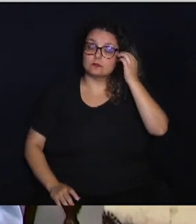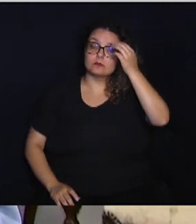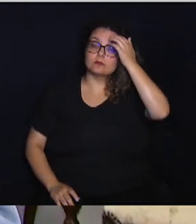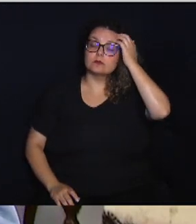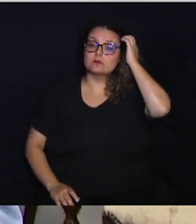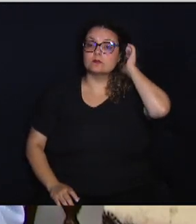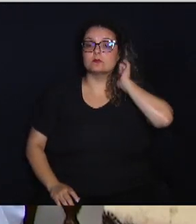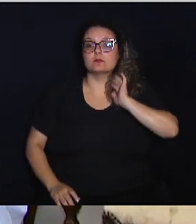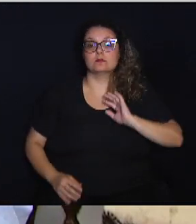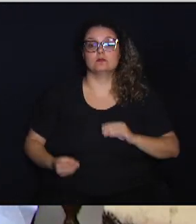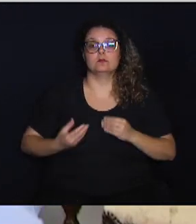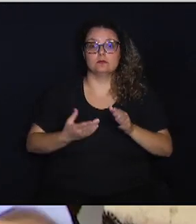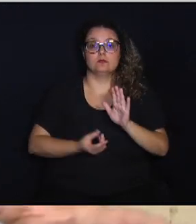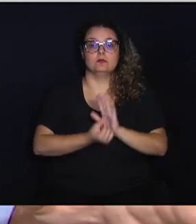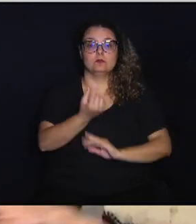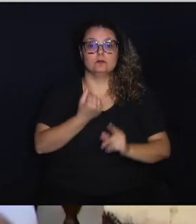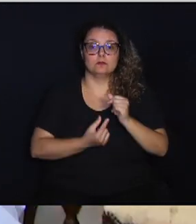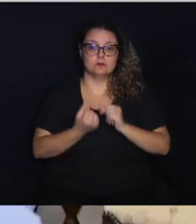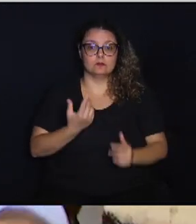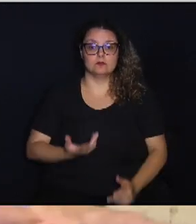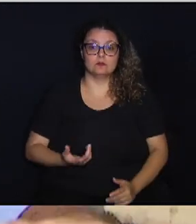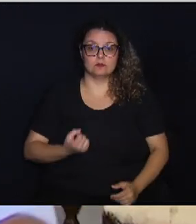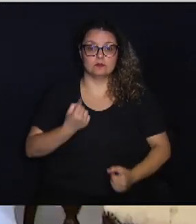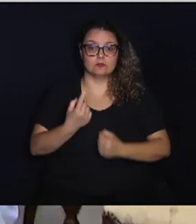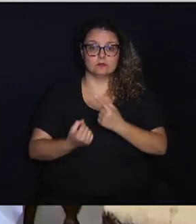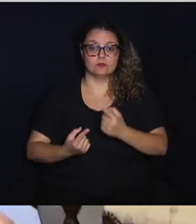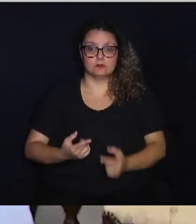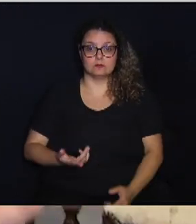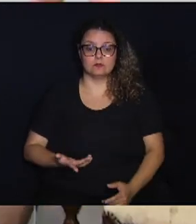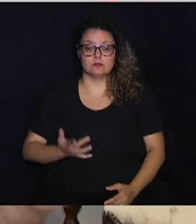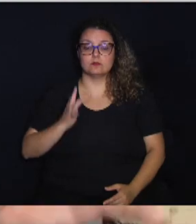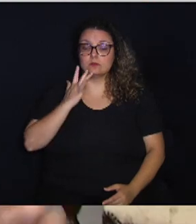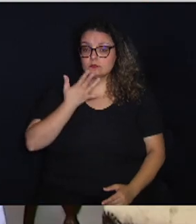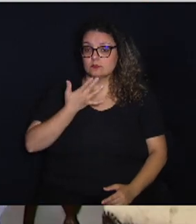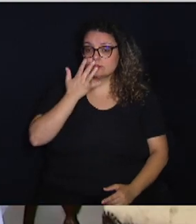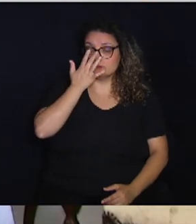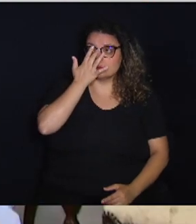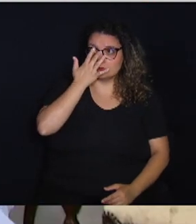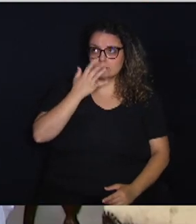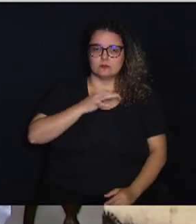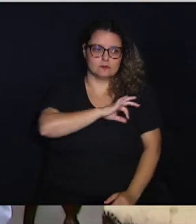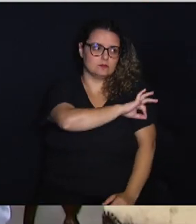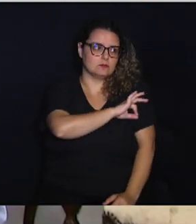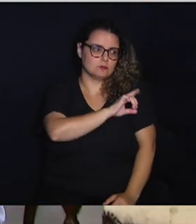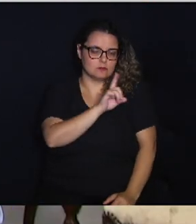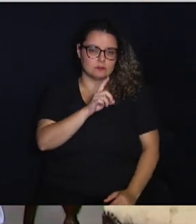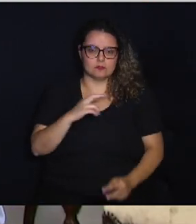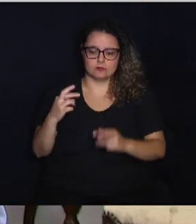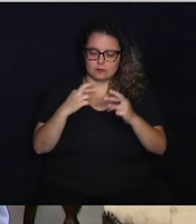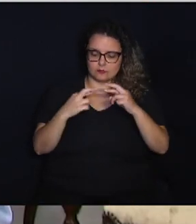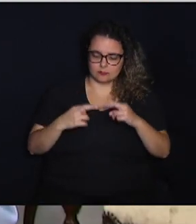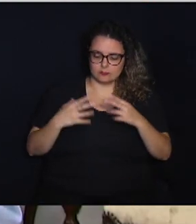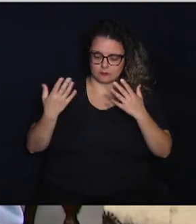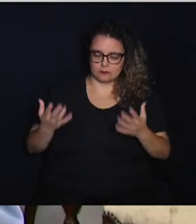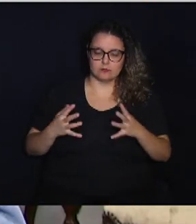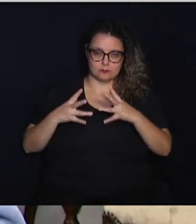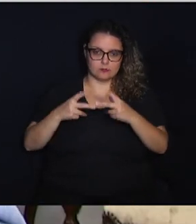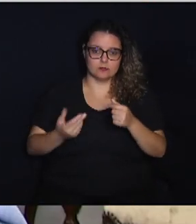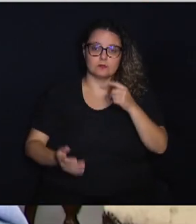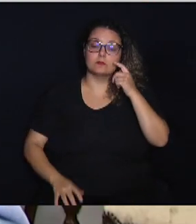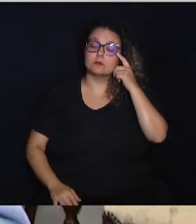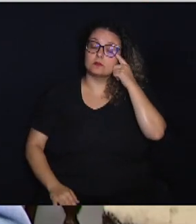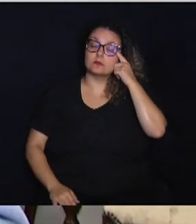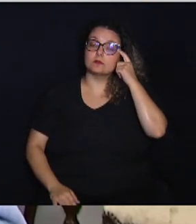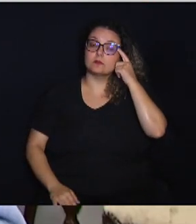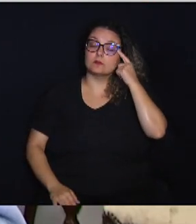algumas prioridades que escaparam do radar da prefeitura na hora de elaborar o seu orçamento. E